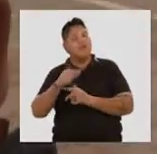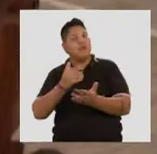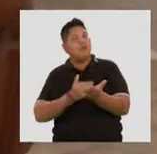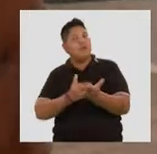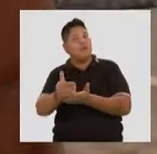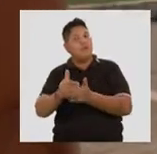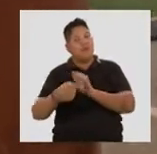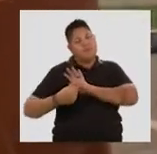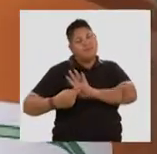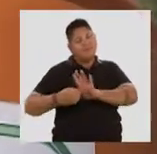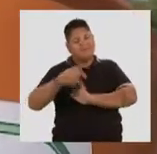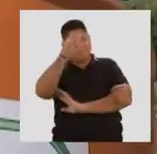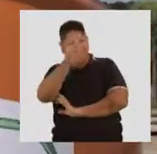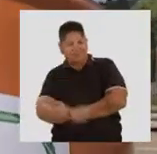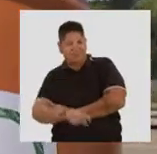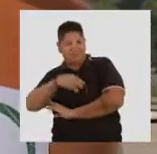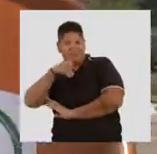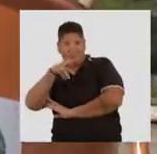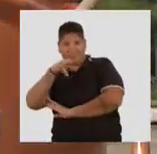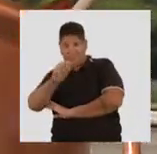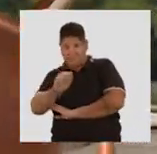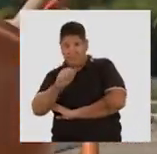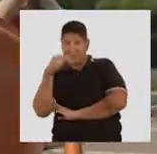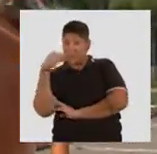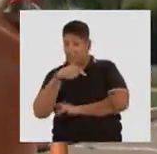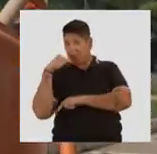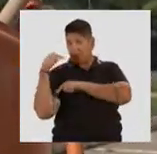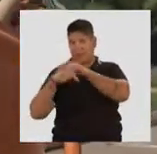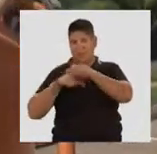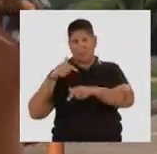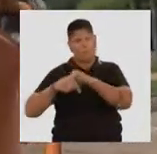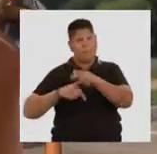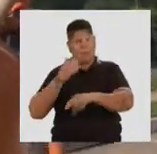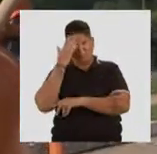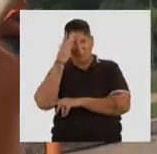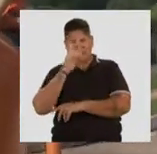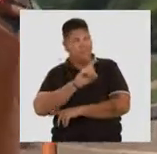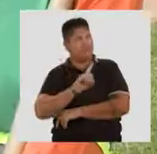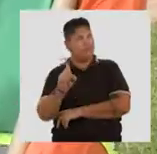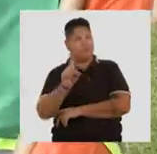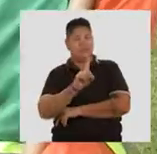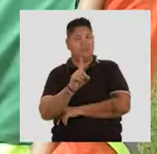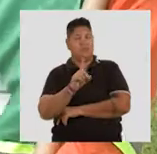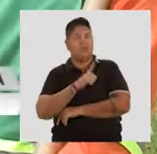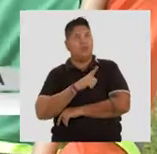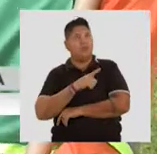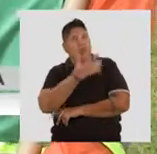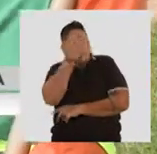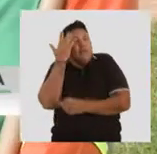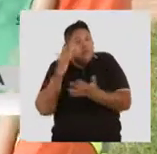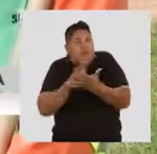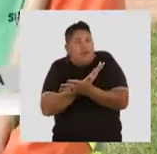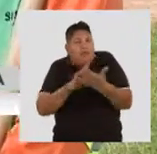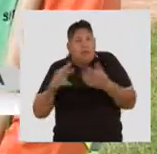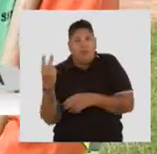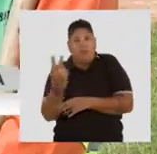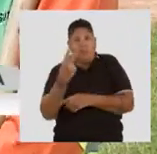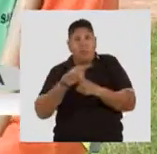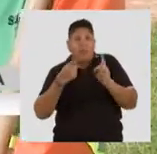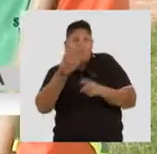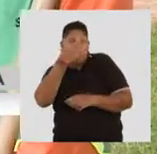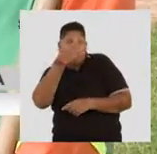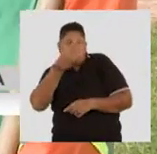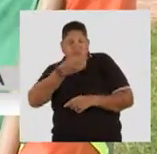é aí que entra em cena a Dona Maria das Graças, que faz um trabalho nada fácil. Muita gente valoriza. Tem aqueles